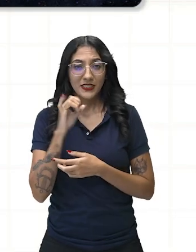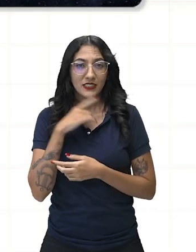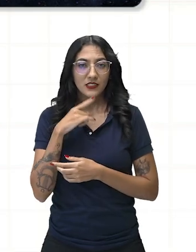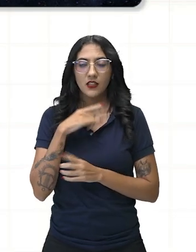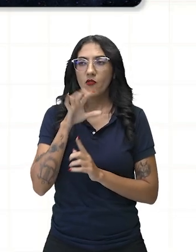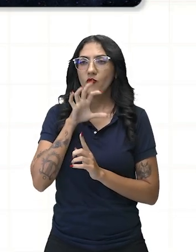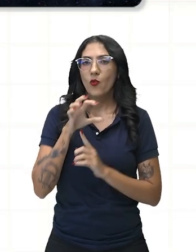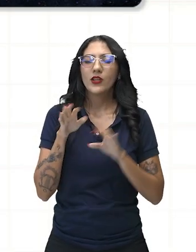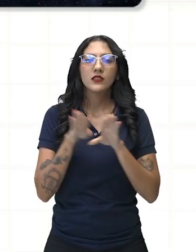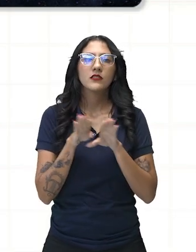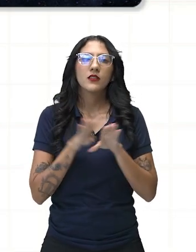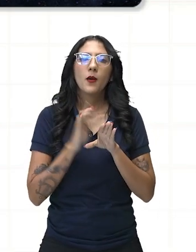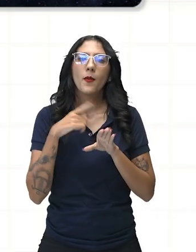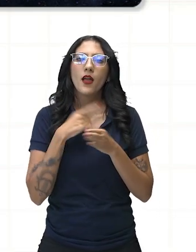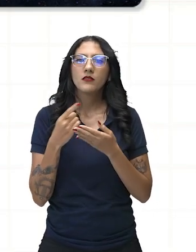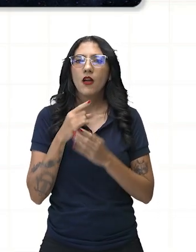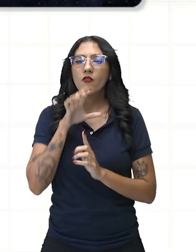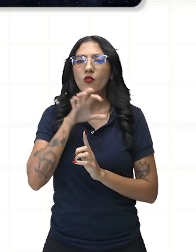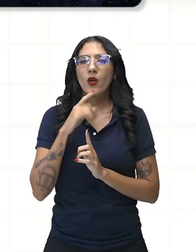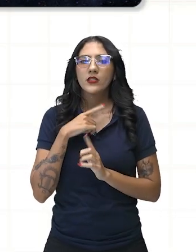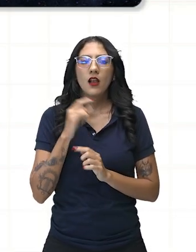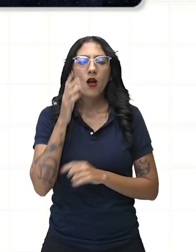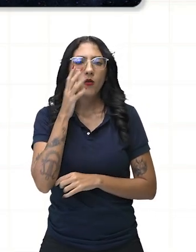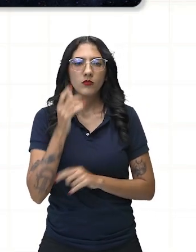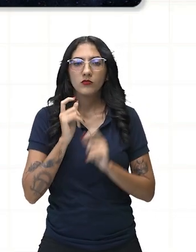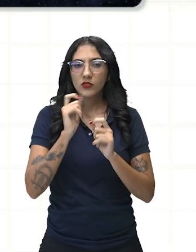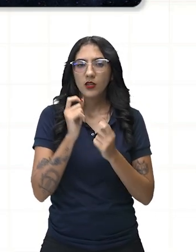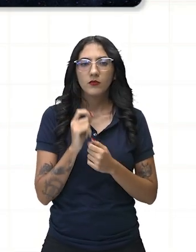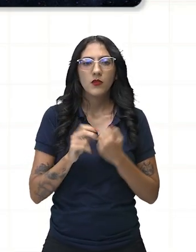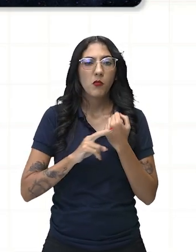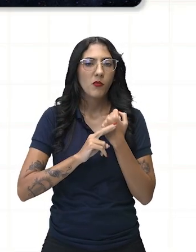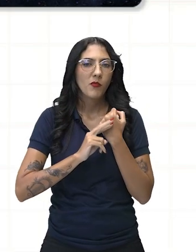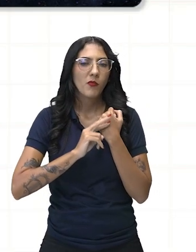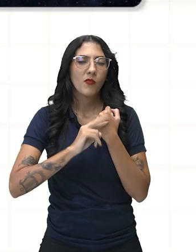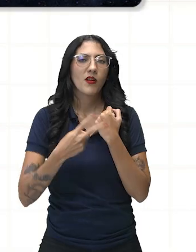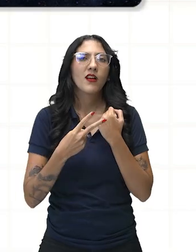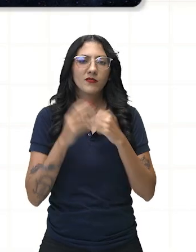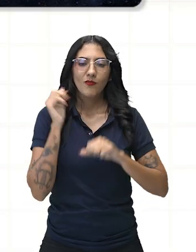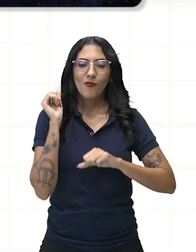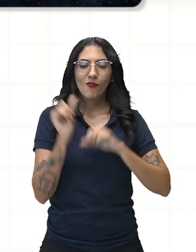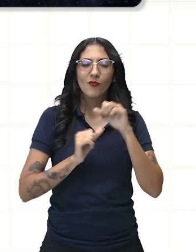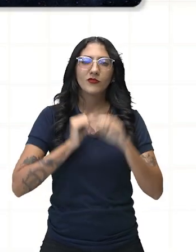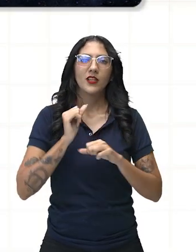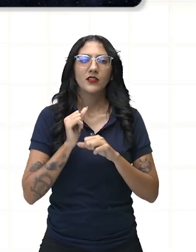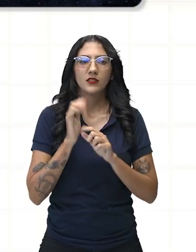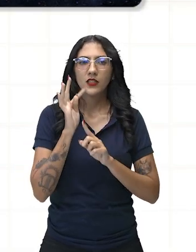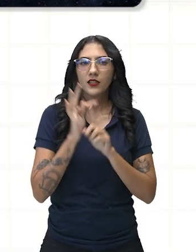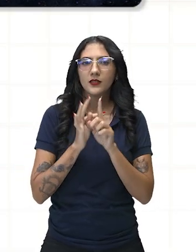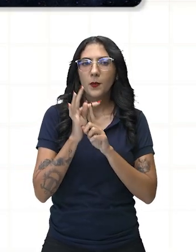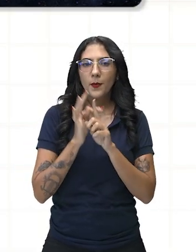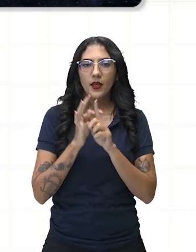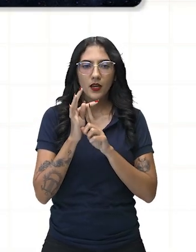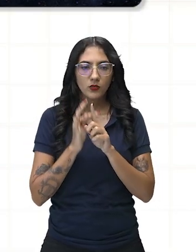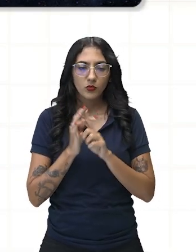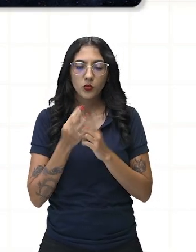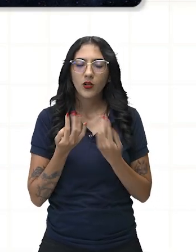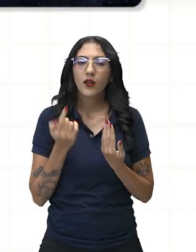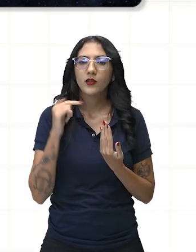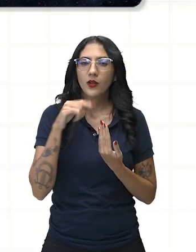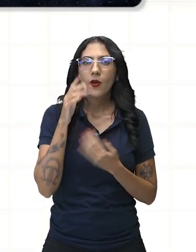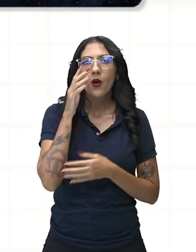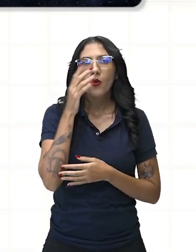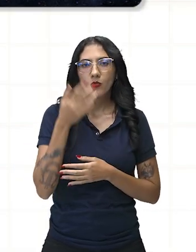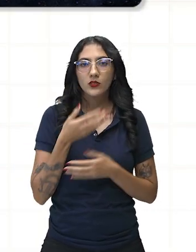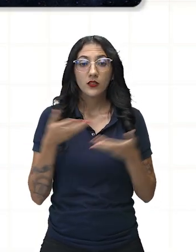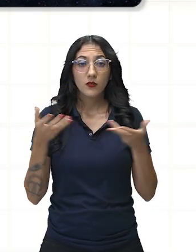estufa, e essa intensificação leva ao aquecimento global, e o aquecimento global às mudanças climáticas, que é o que tem feito a